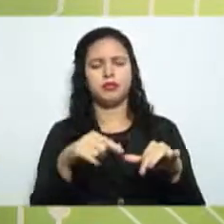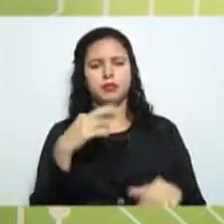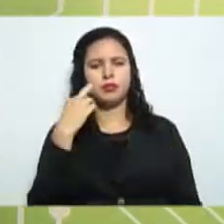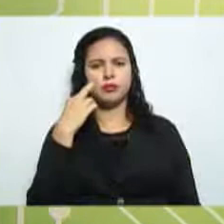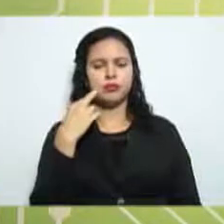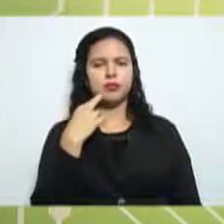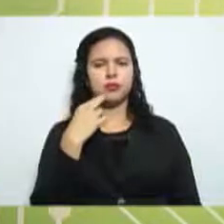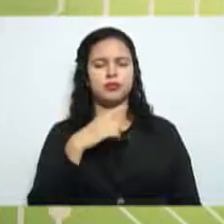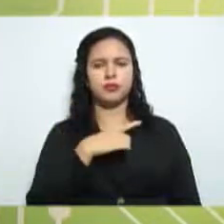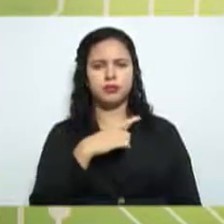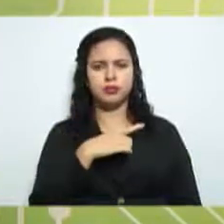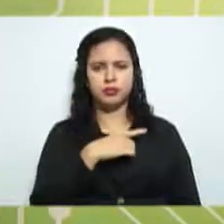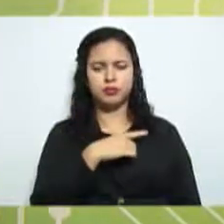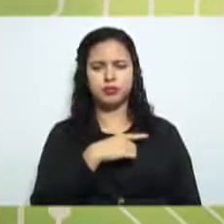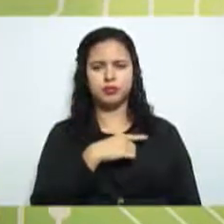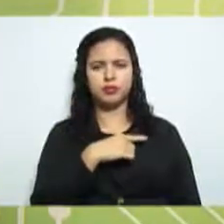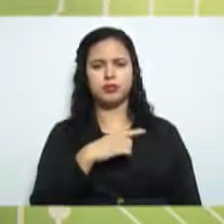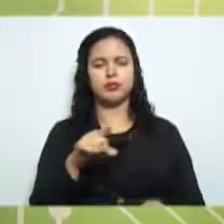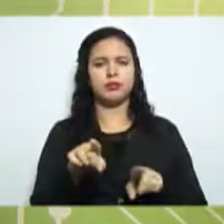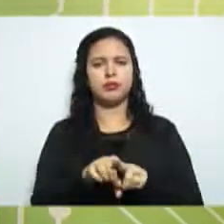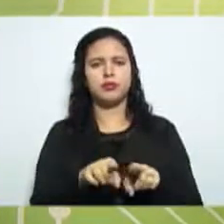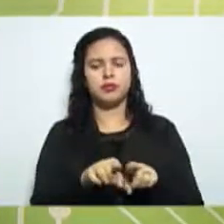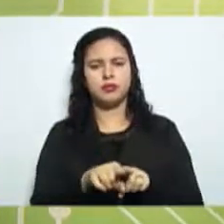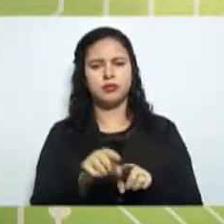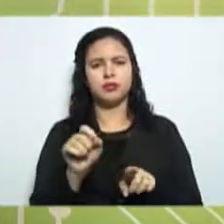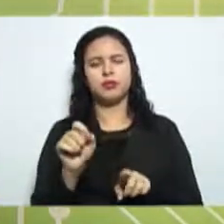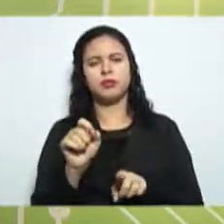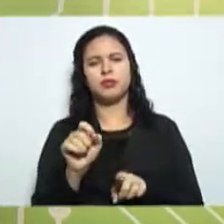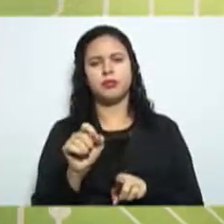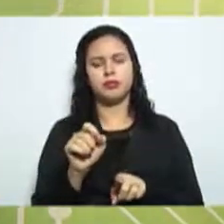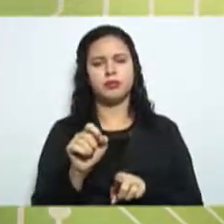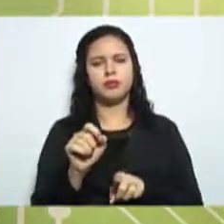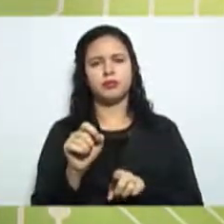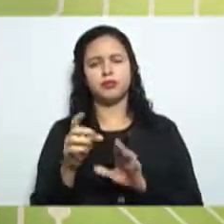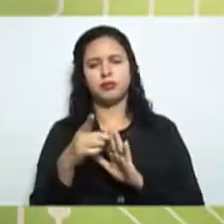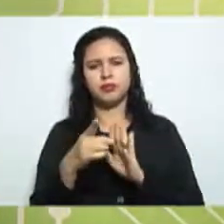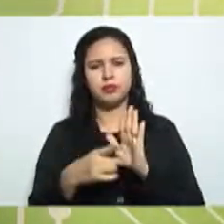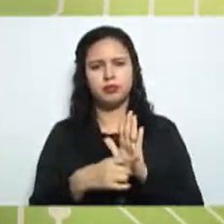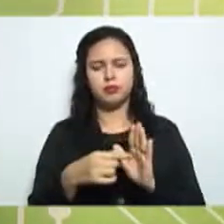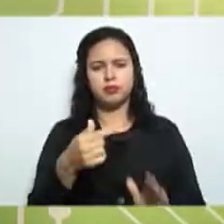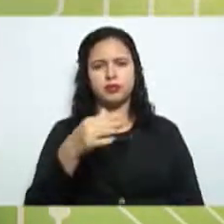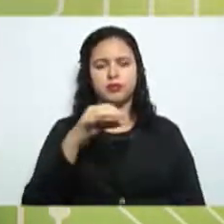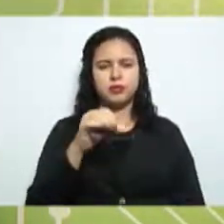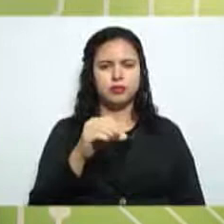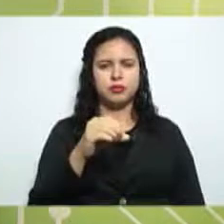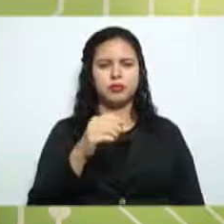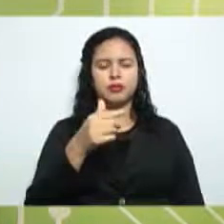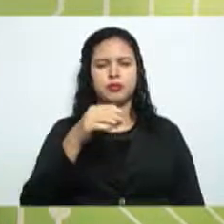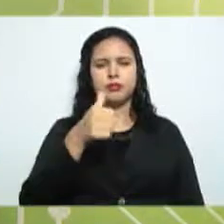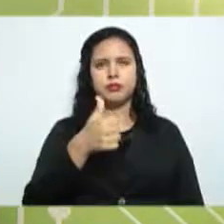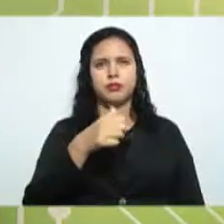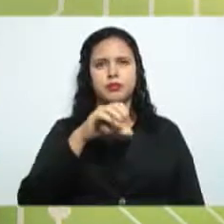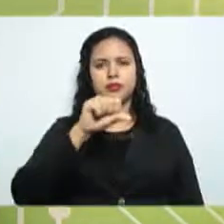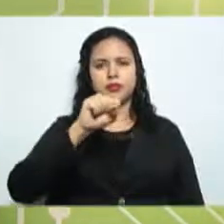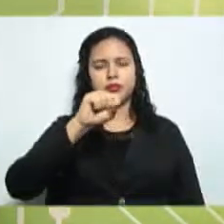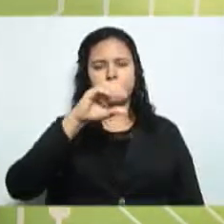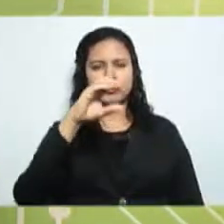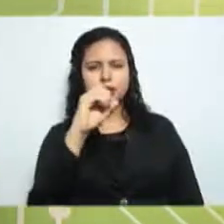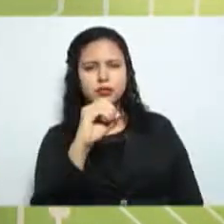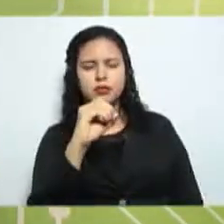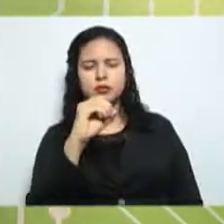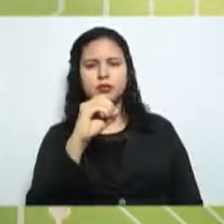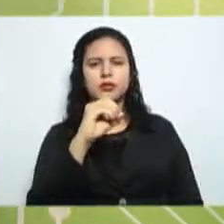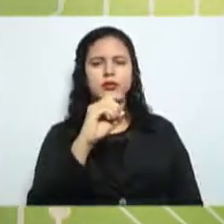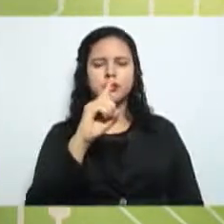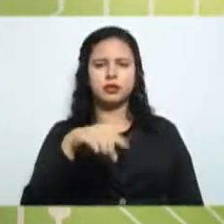pequeno ciclo da borracha. Nós vamos ter bastante onda migratória na década de 70 e 80, quando as pessoas vêm por causa desses programas